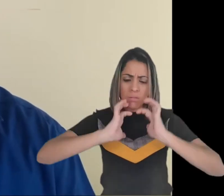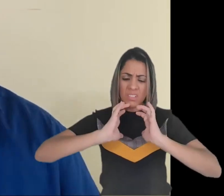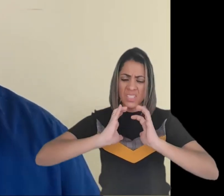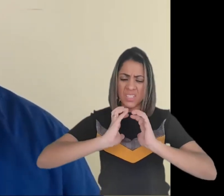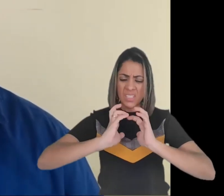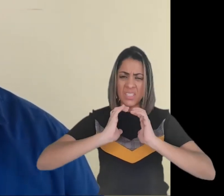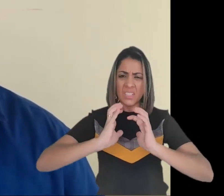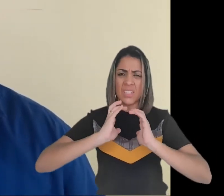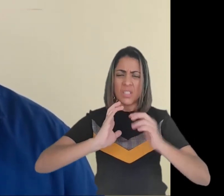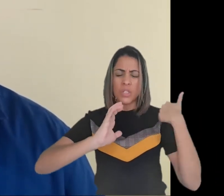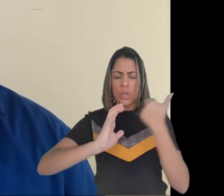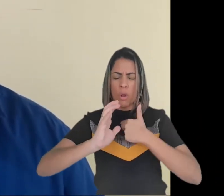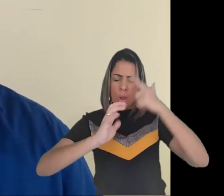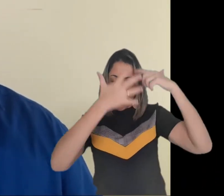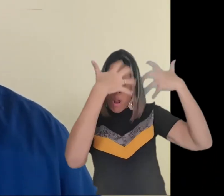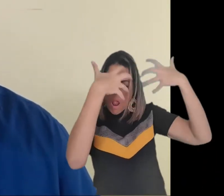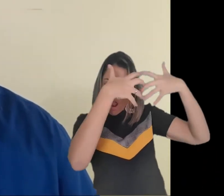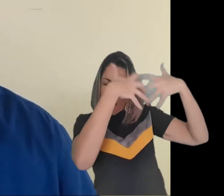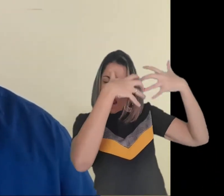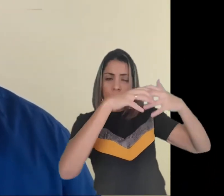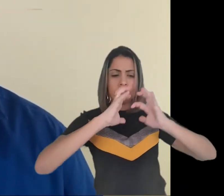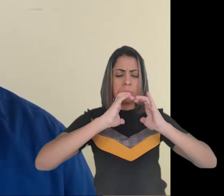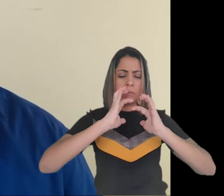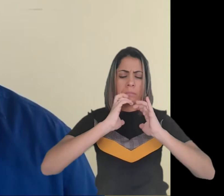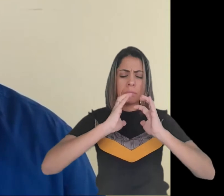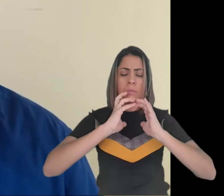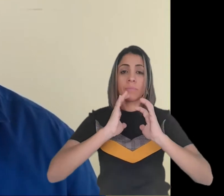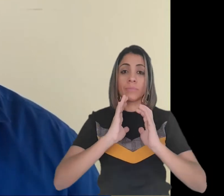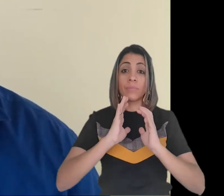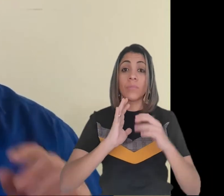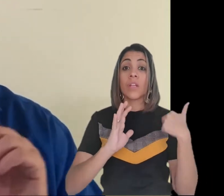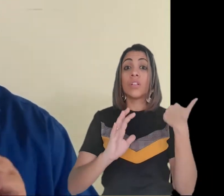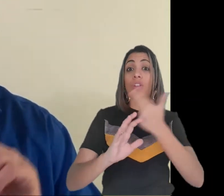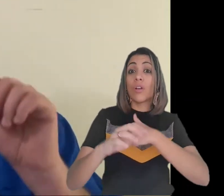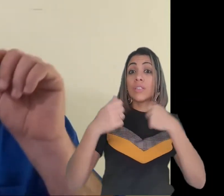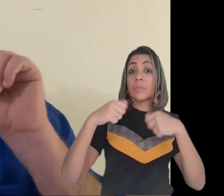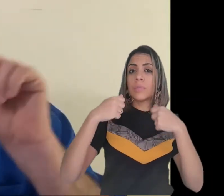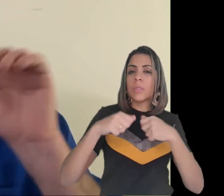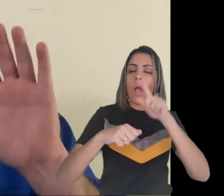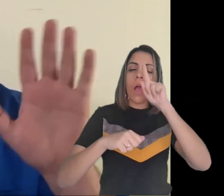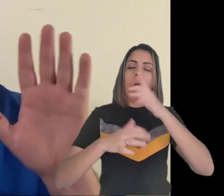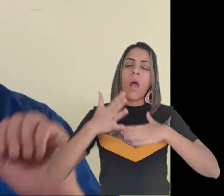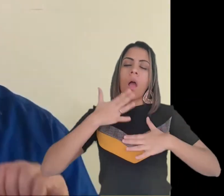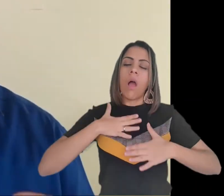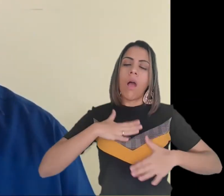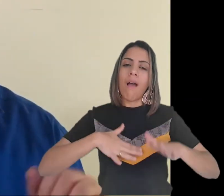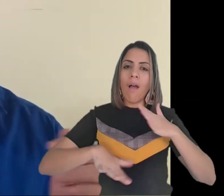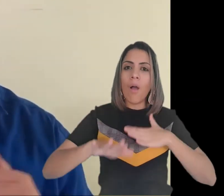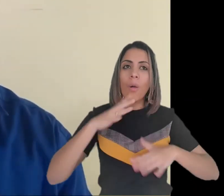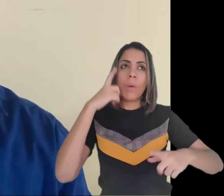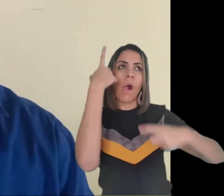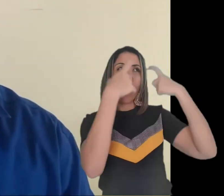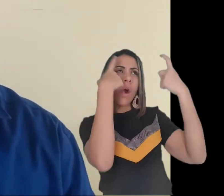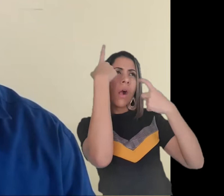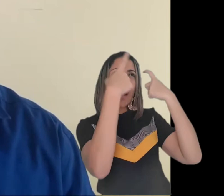coisa. Então, está no nosso campo de lucidez escolher fechar essas janelinhas, ou seja,